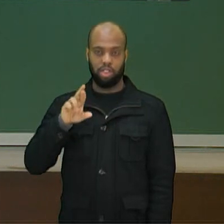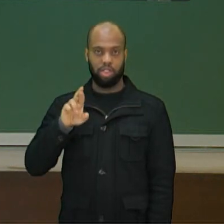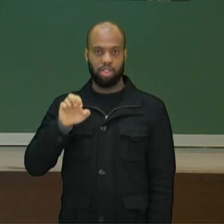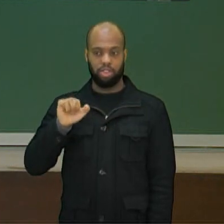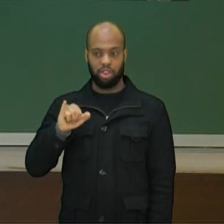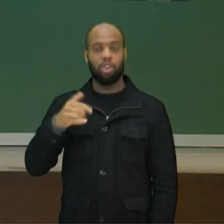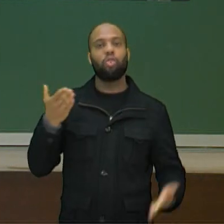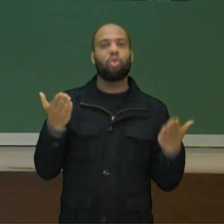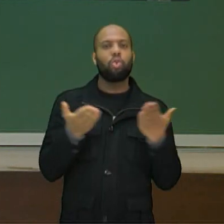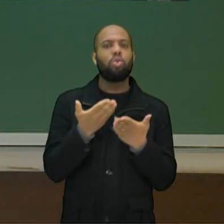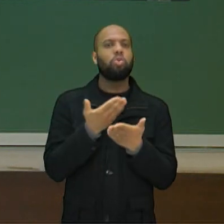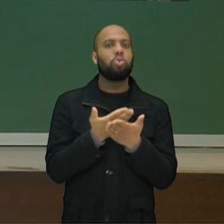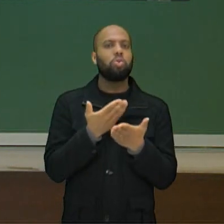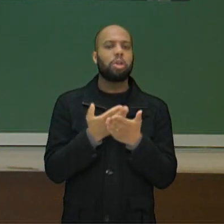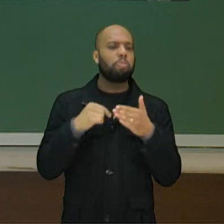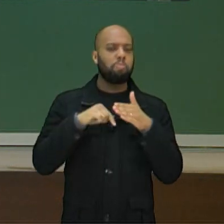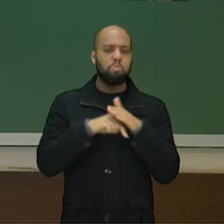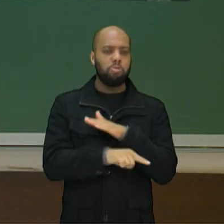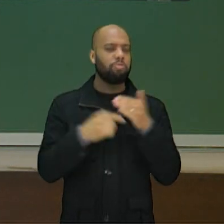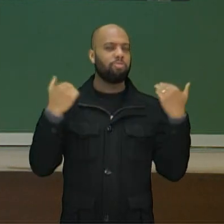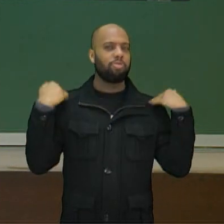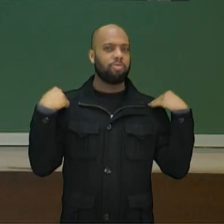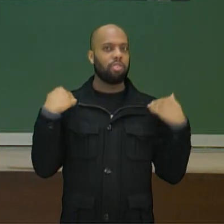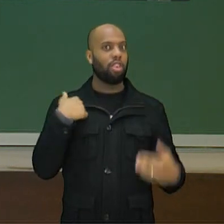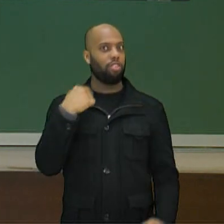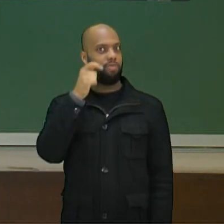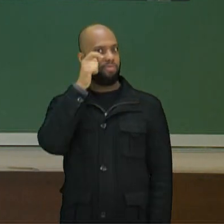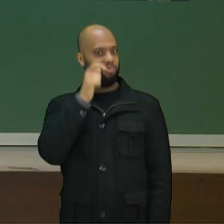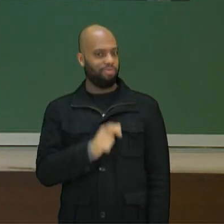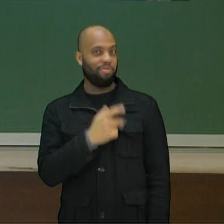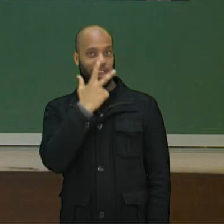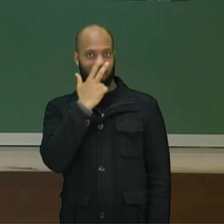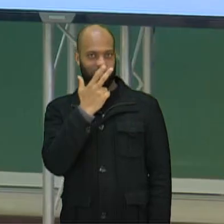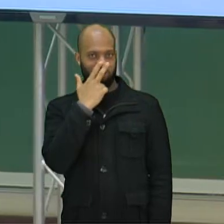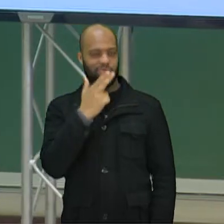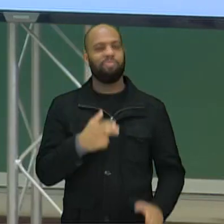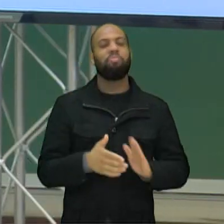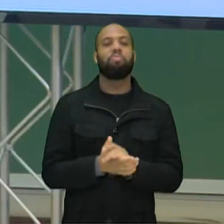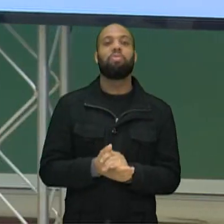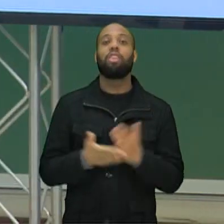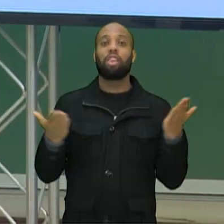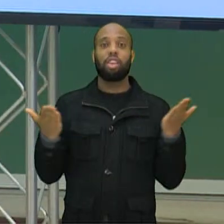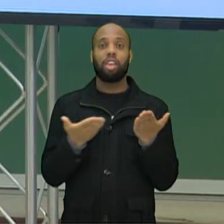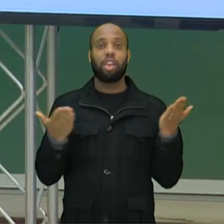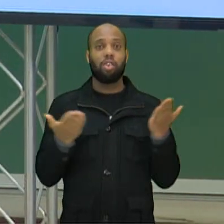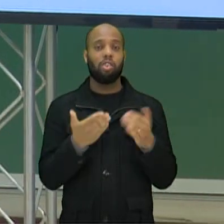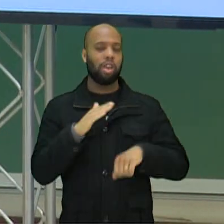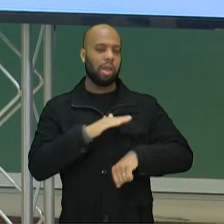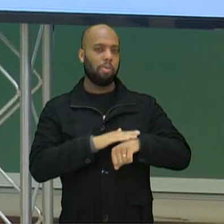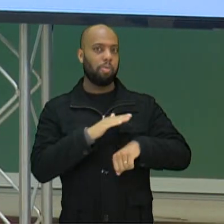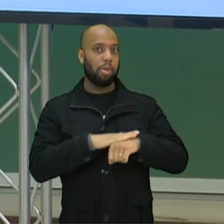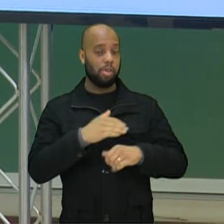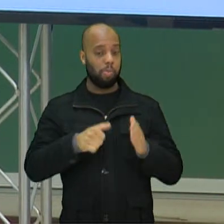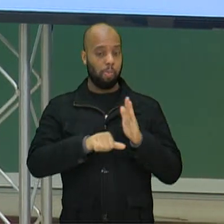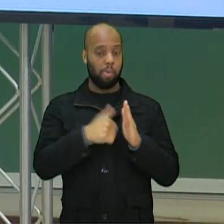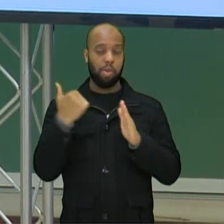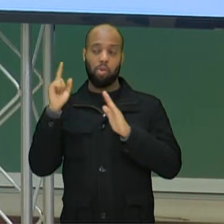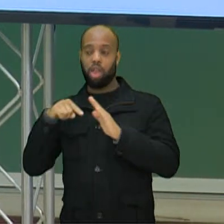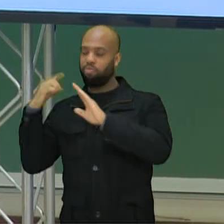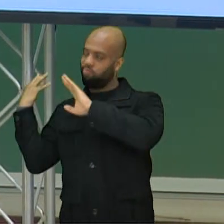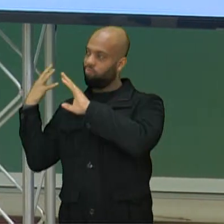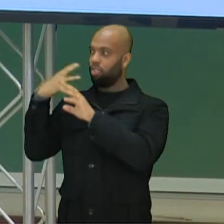mais sobre essa disciplina que é tão interessante. Faremos no primeiro momento uma revisão dos